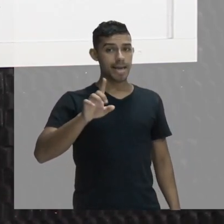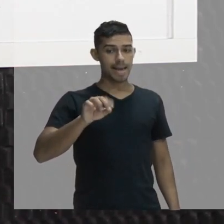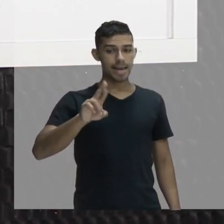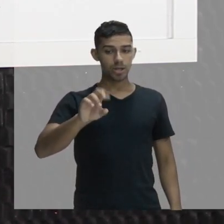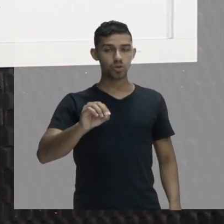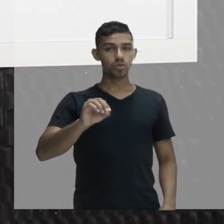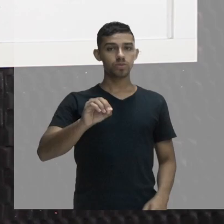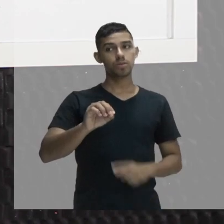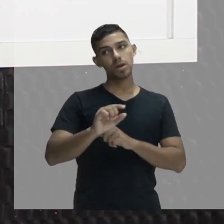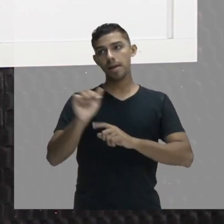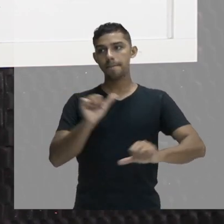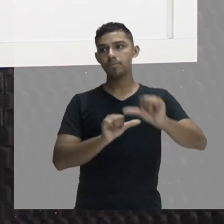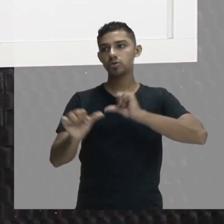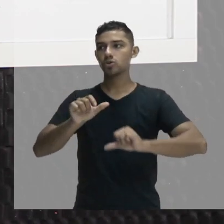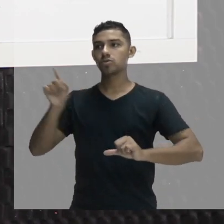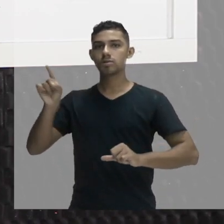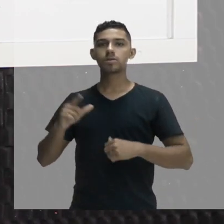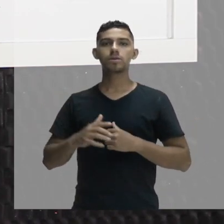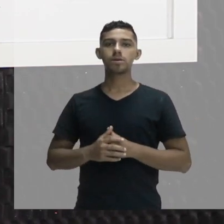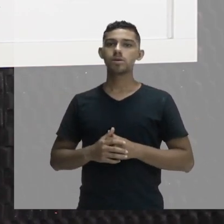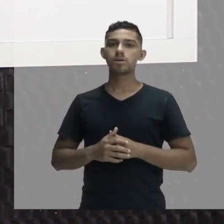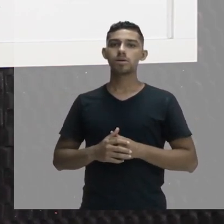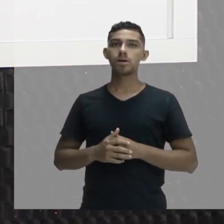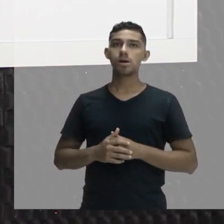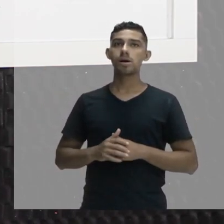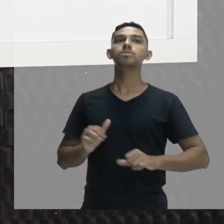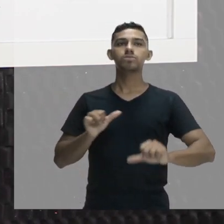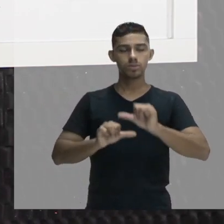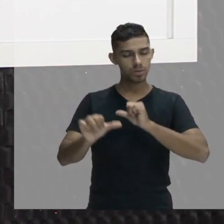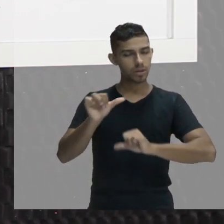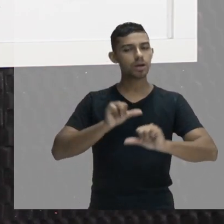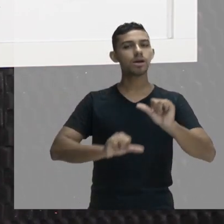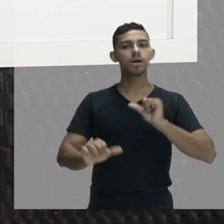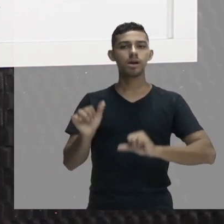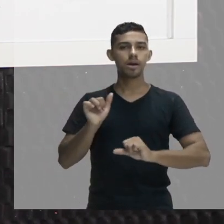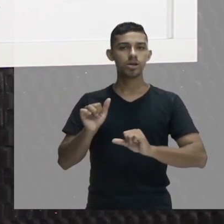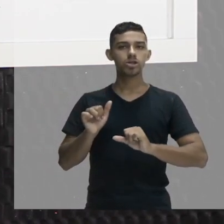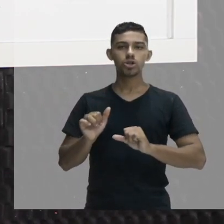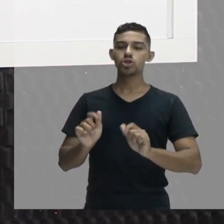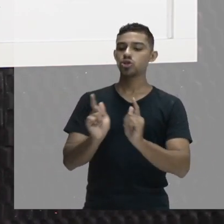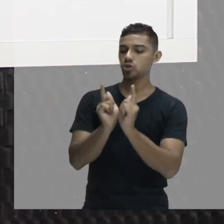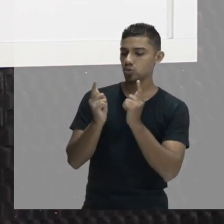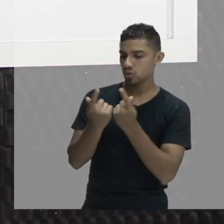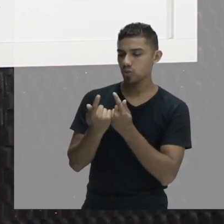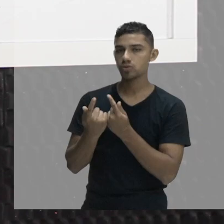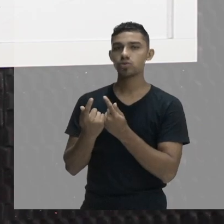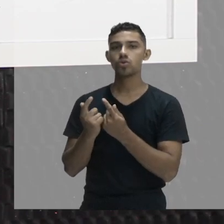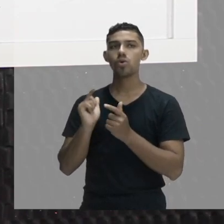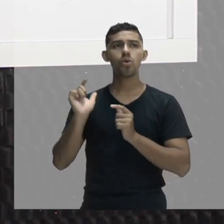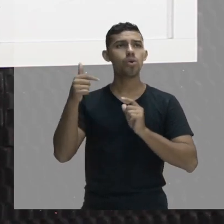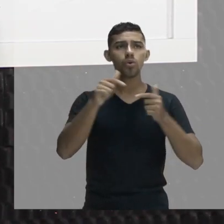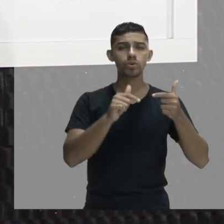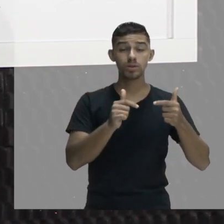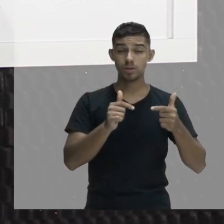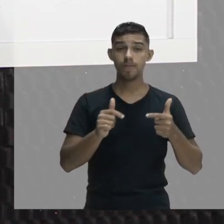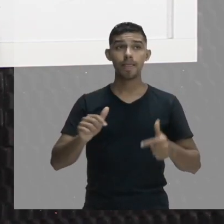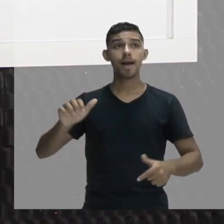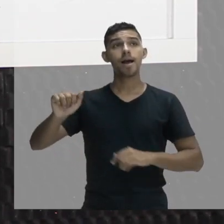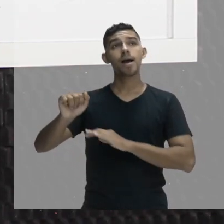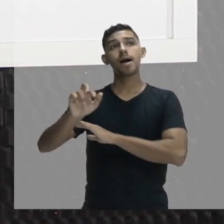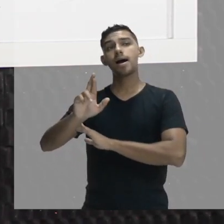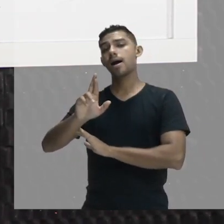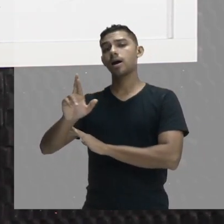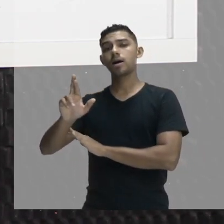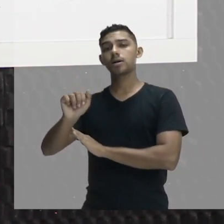você mudar a posição, você vai ter uma mudança de grupo, vai ser um outro grupo. A posição é